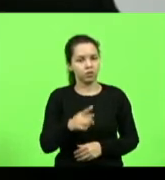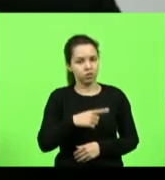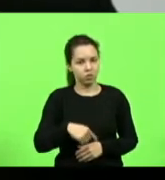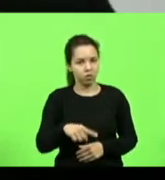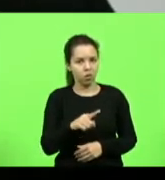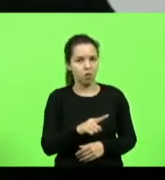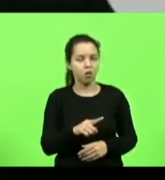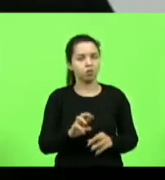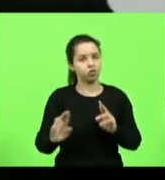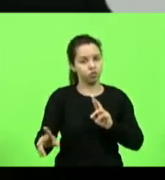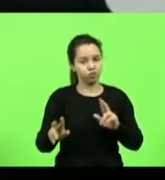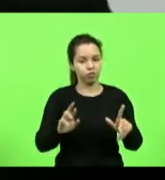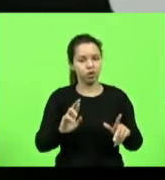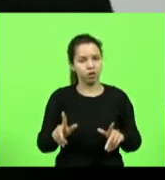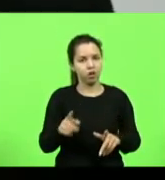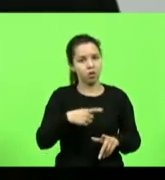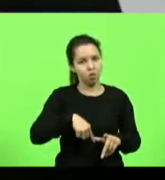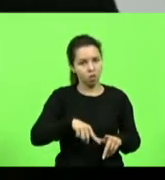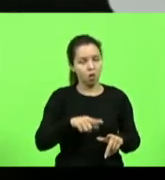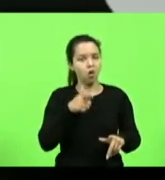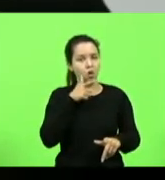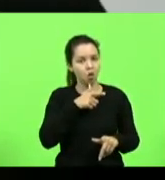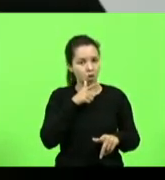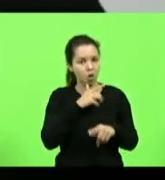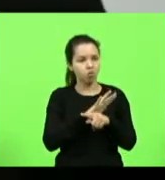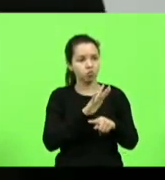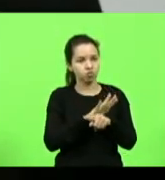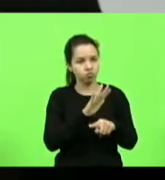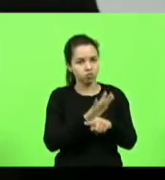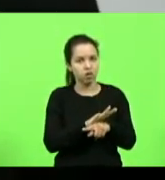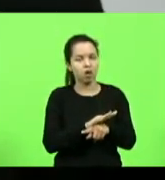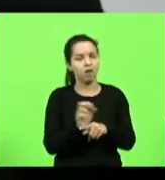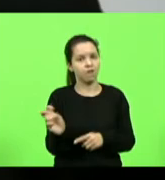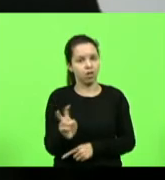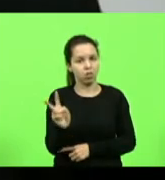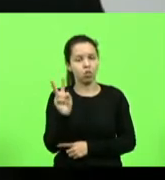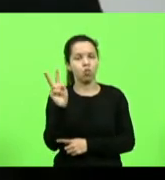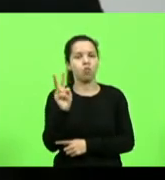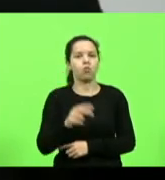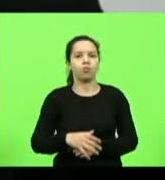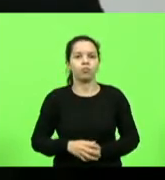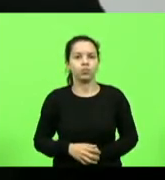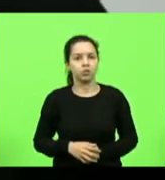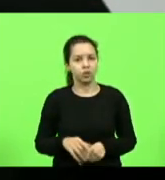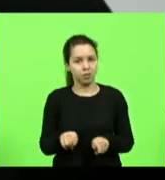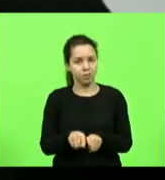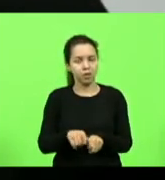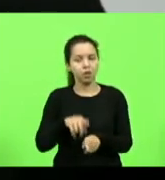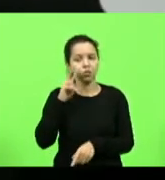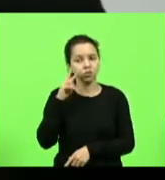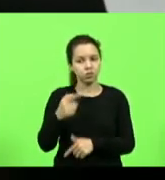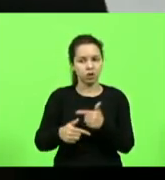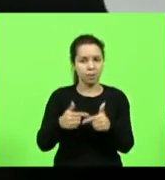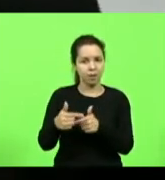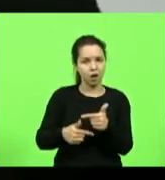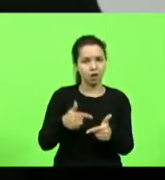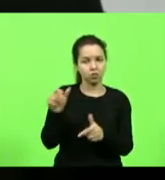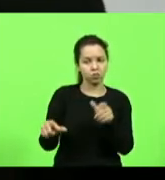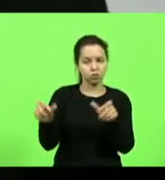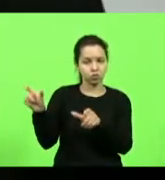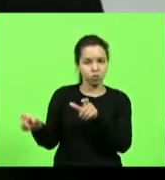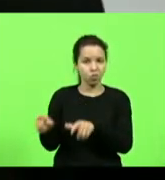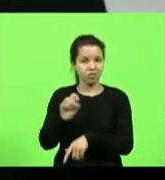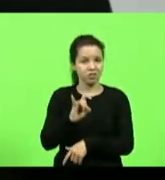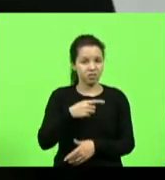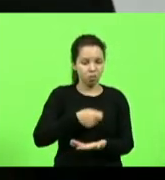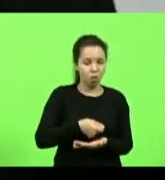operandi diferente. A gente gosta de agregar valor e reconhecer o trabalho que as pessoas fazem. Porque se a gente não está cobrando, se a gente não está